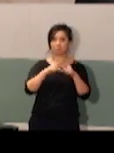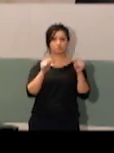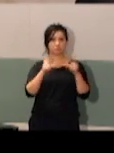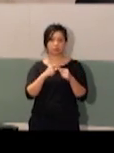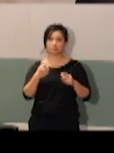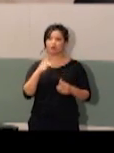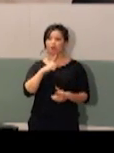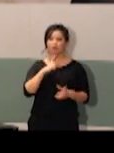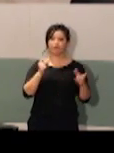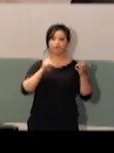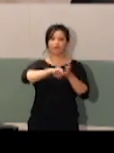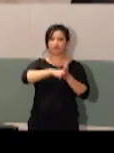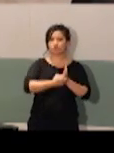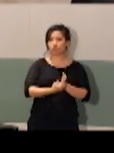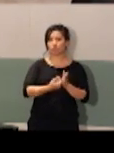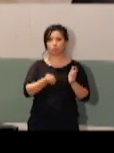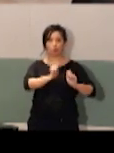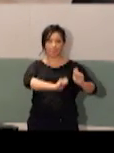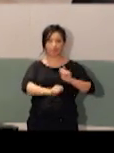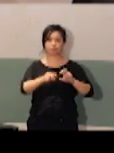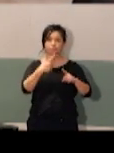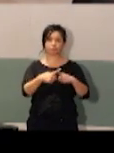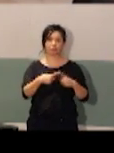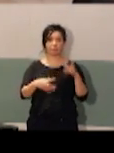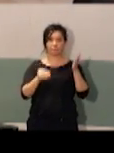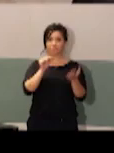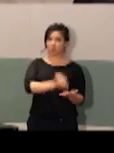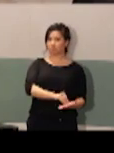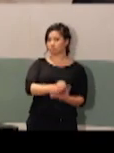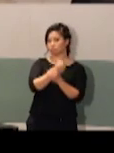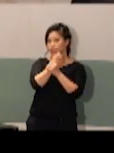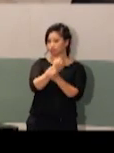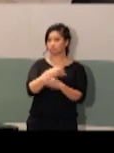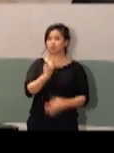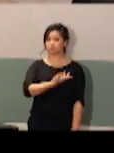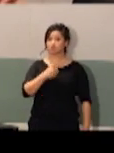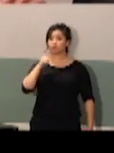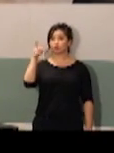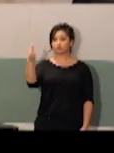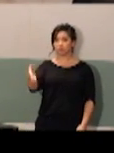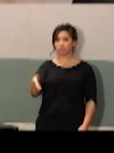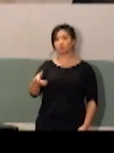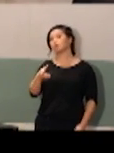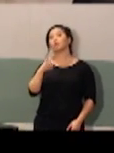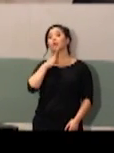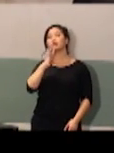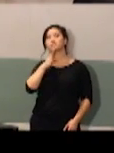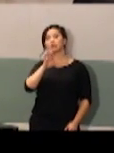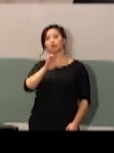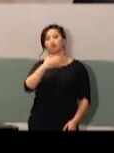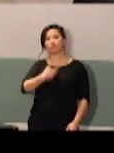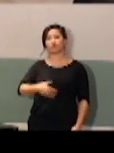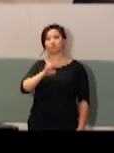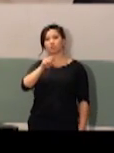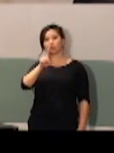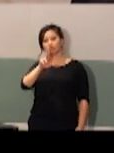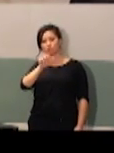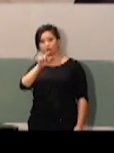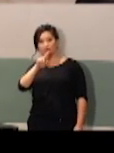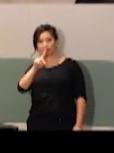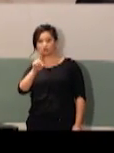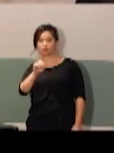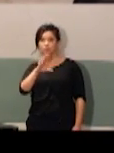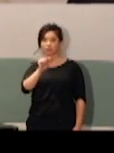por falta de segurança. Nós fomos a Pernambuco conhecer o modelo de gestão do governador Eduardo Campos, que foi premiado por reduzir a violência, o Pacto pela